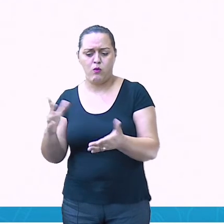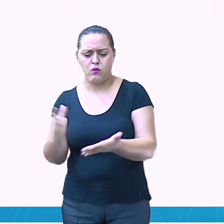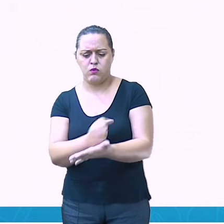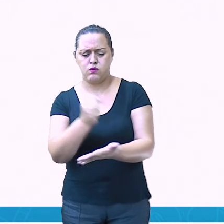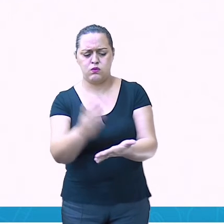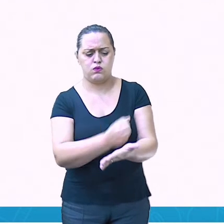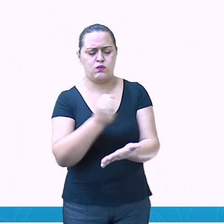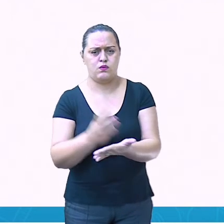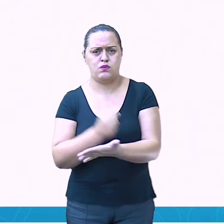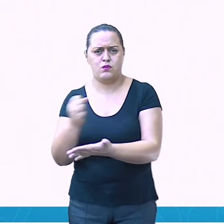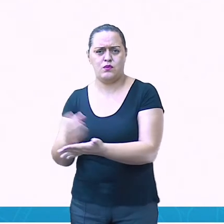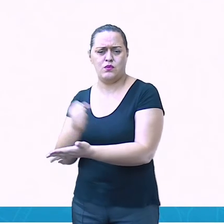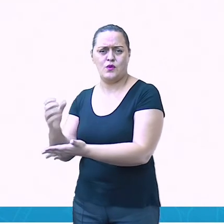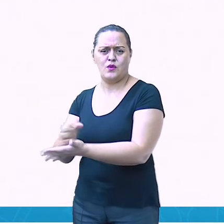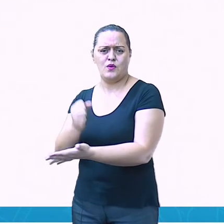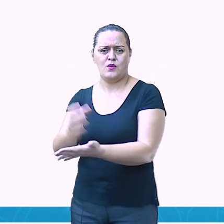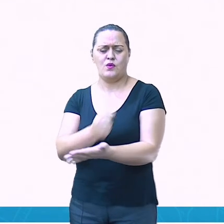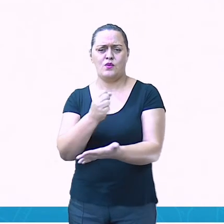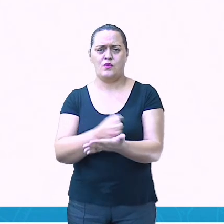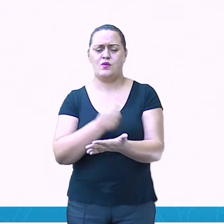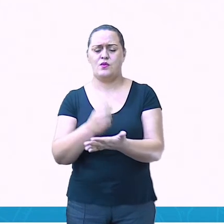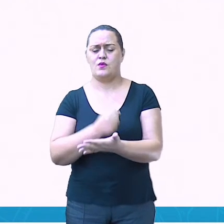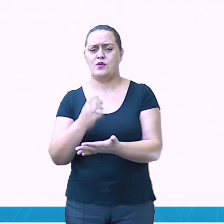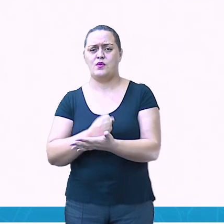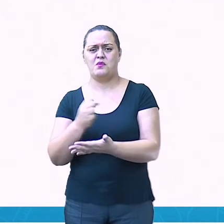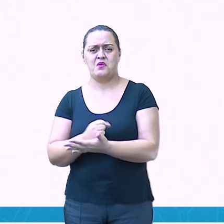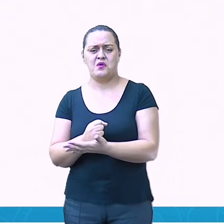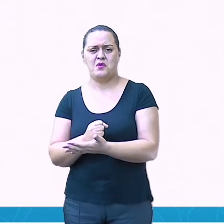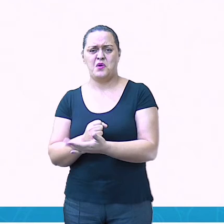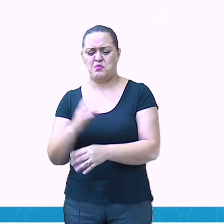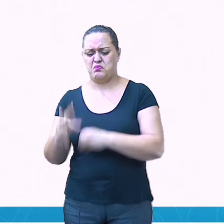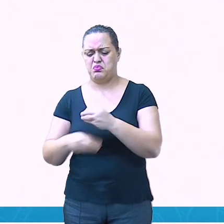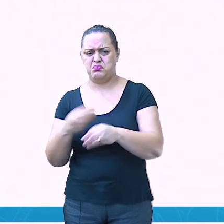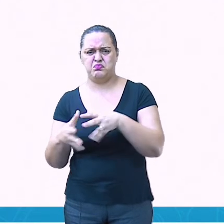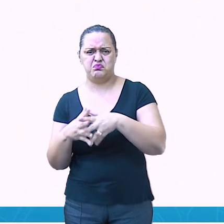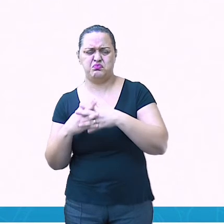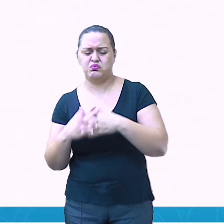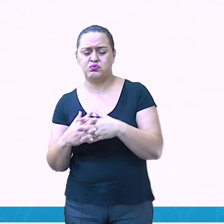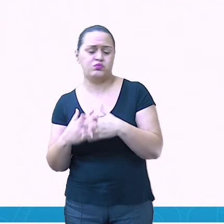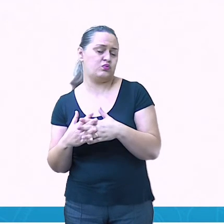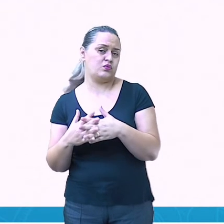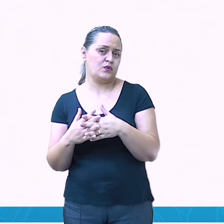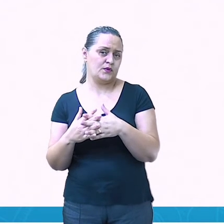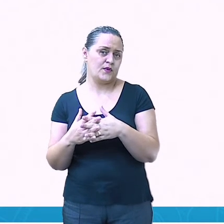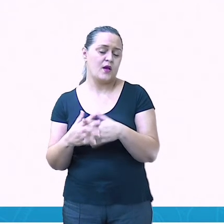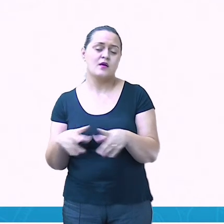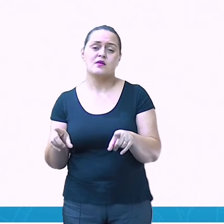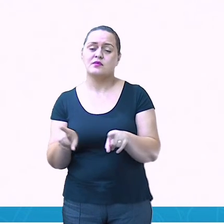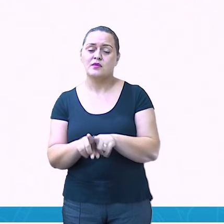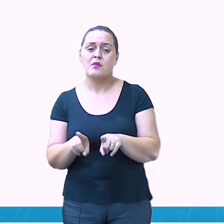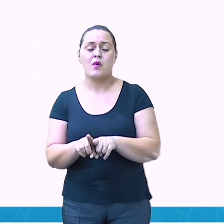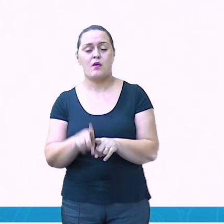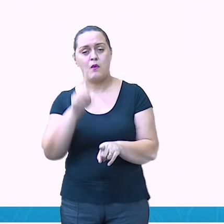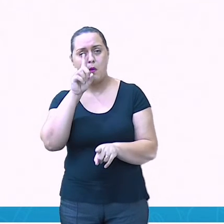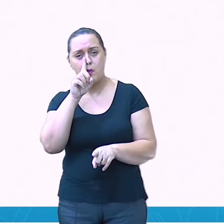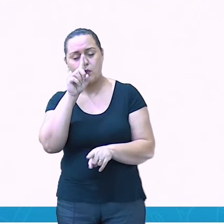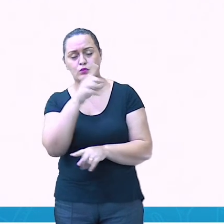desordenada, ou a caça ou a pesca de maneira desordenada, ela vai trazer desequilíbrio. Você